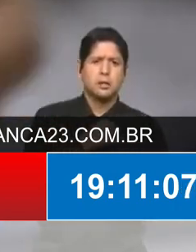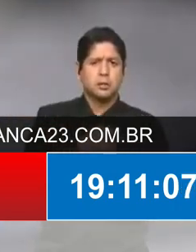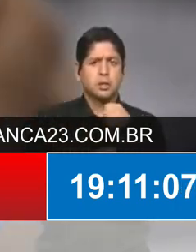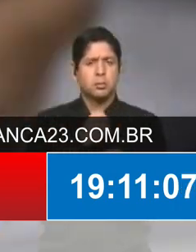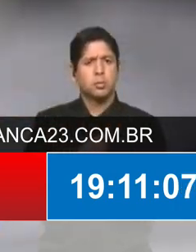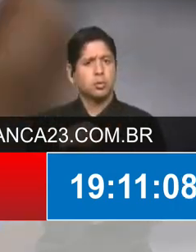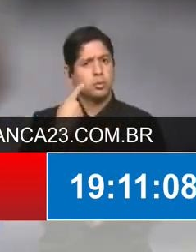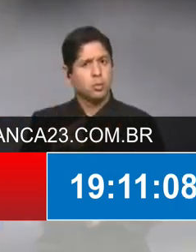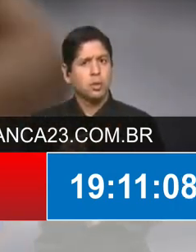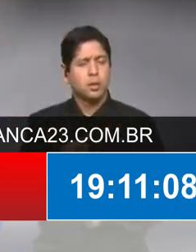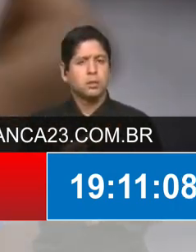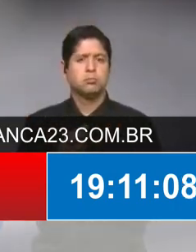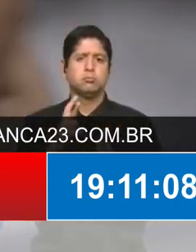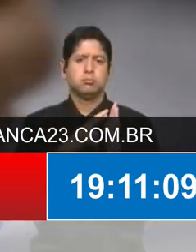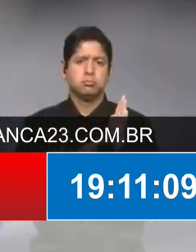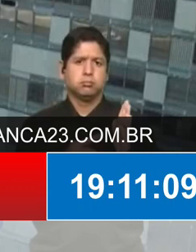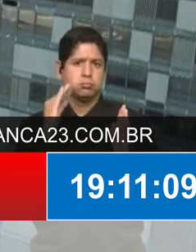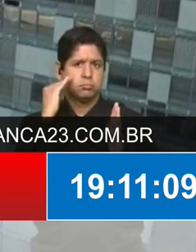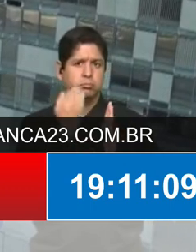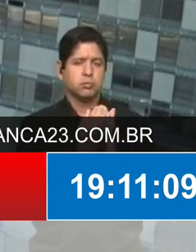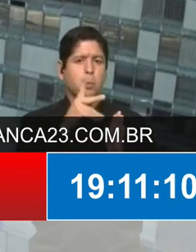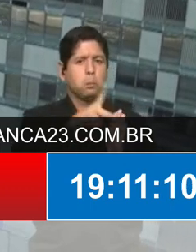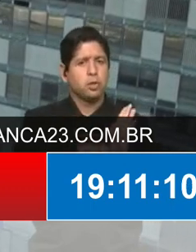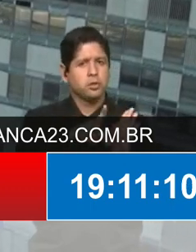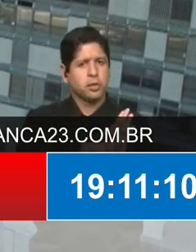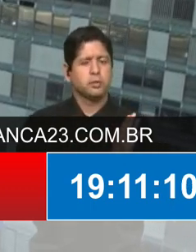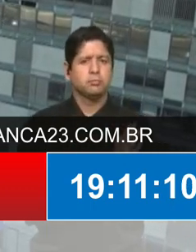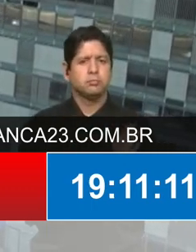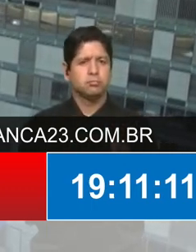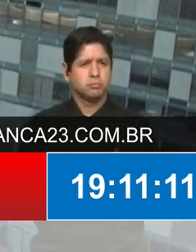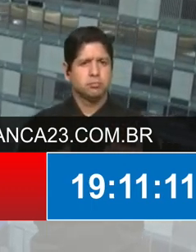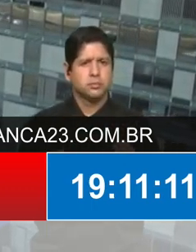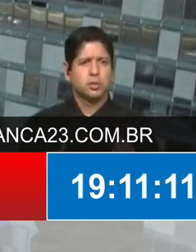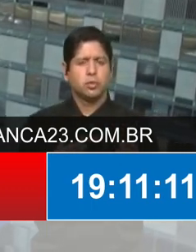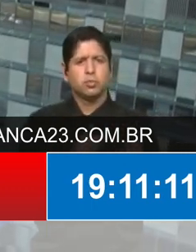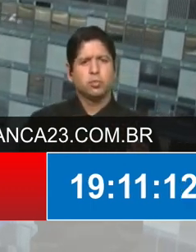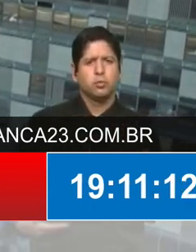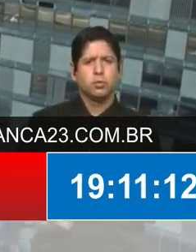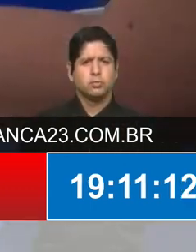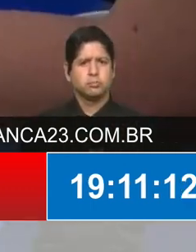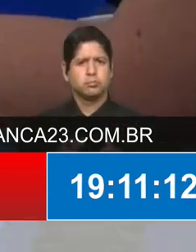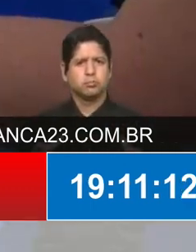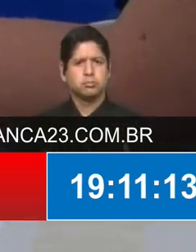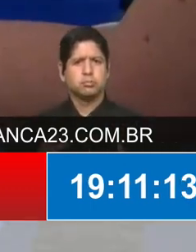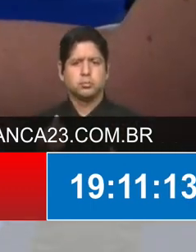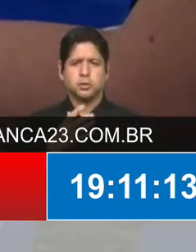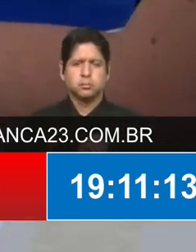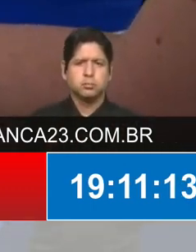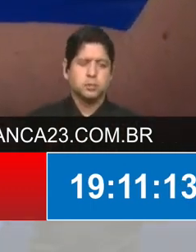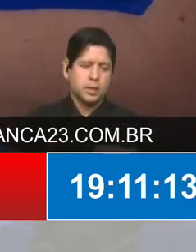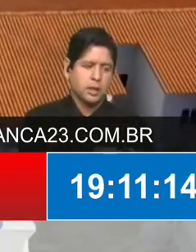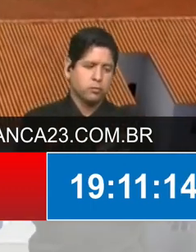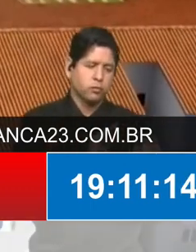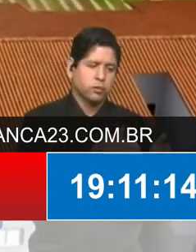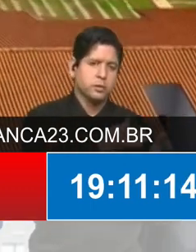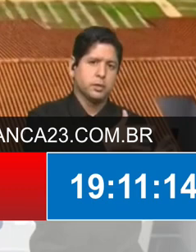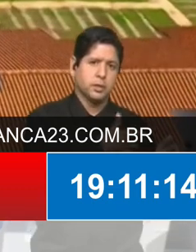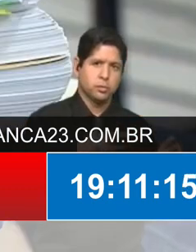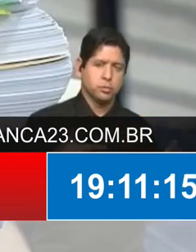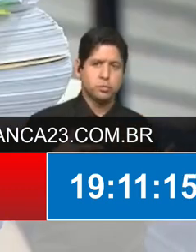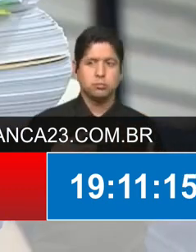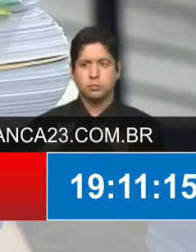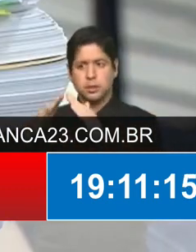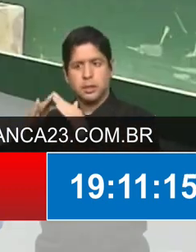devem seguir as regras do projeto. O governo reservou grande parte do orçamento para as áreas de saúde, habitação